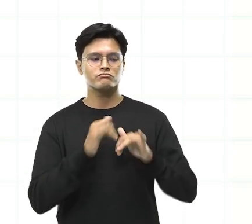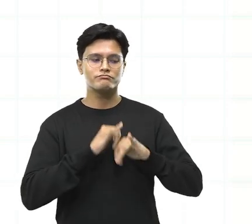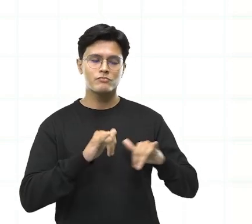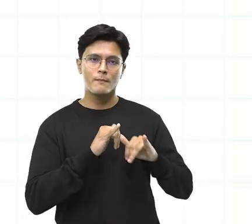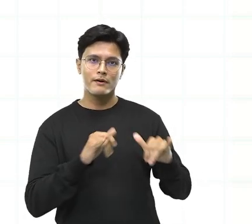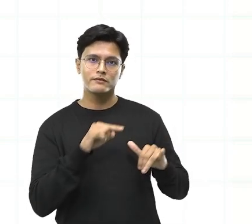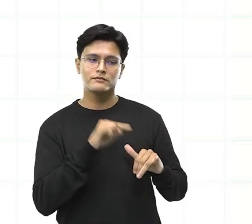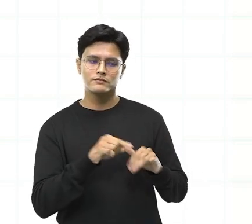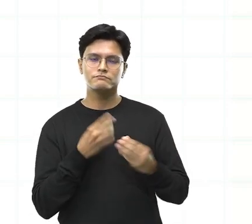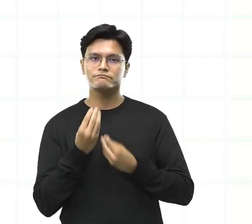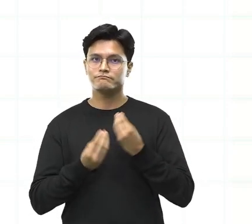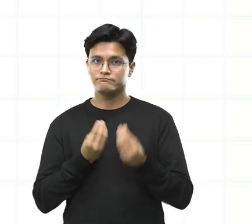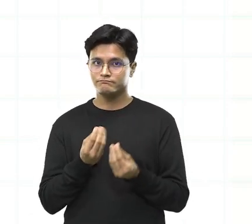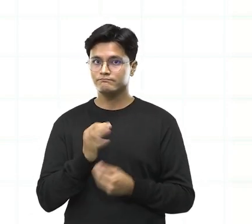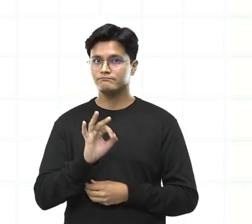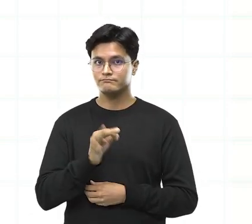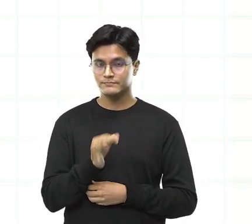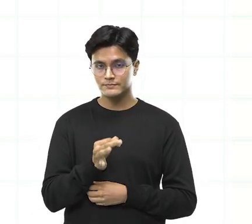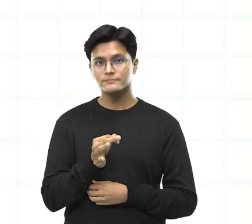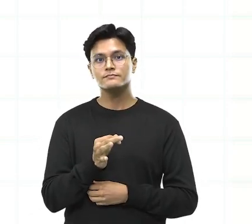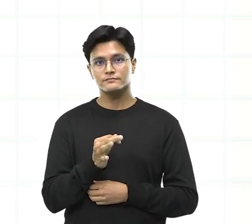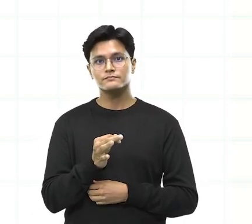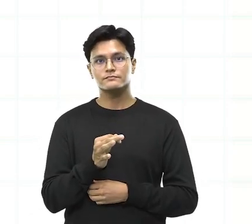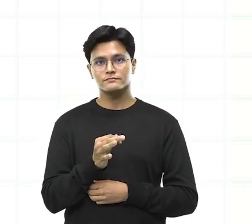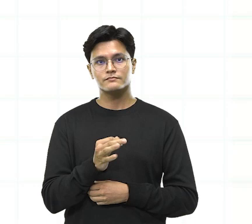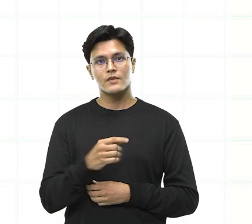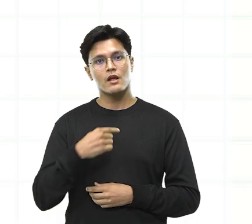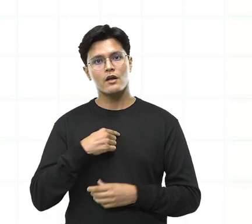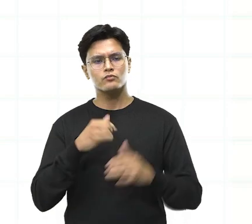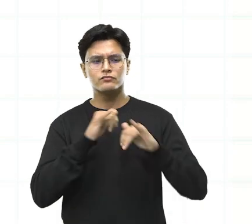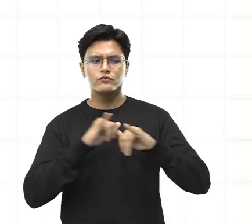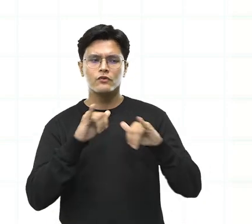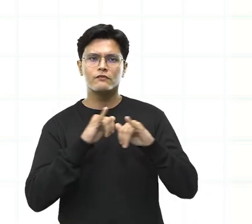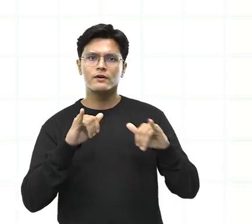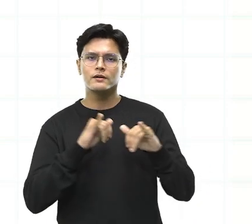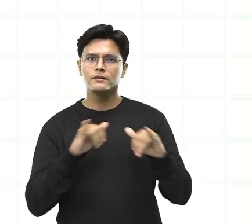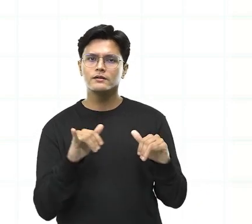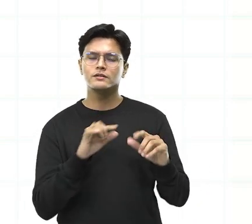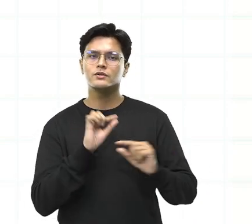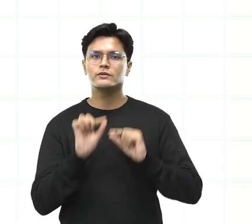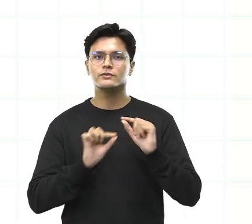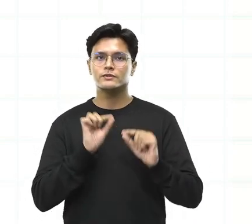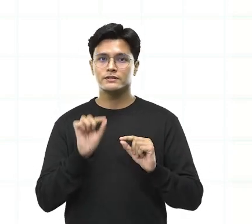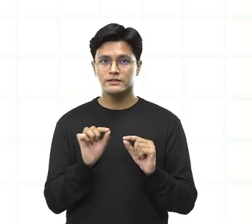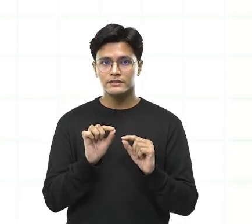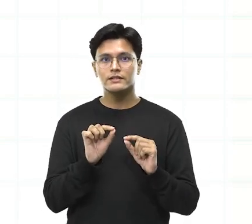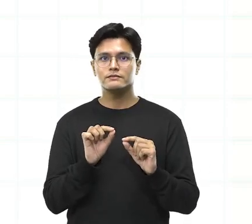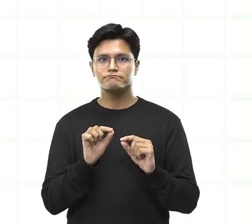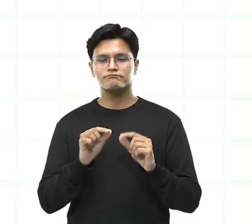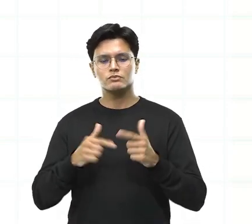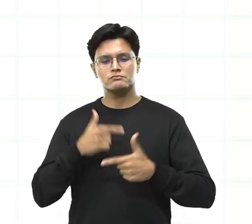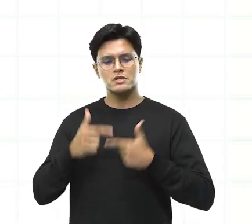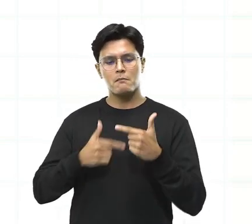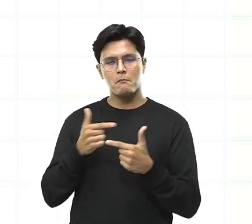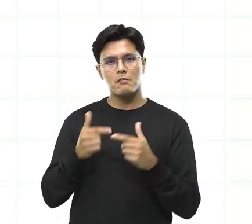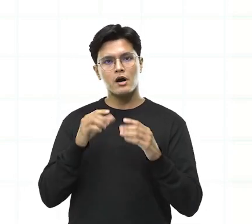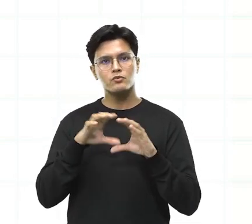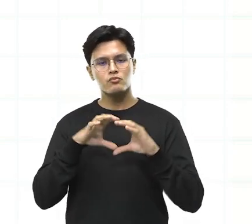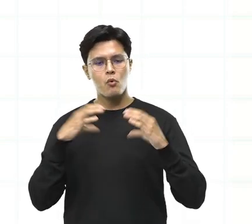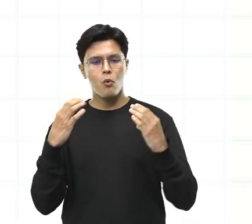propaganda, certo? Eu estou fazendo uma propaganda aqui de um serviço